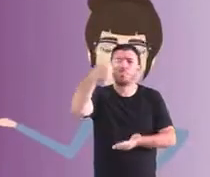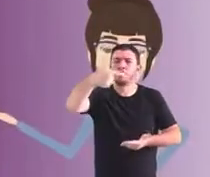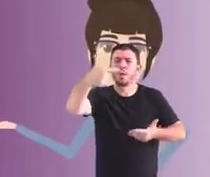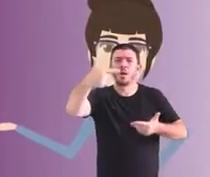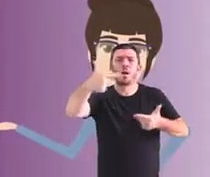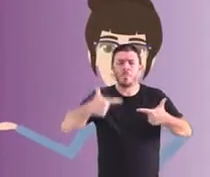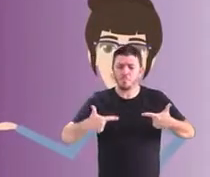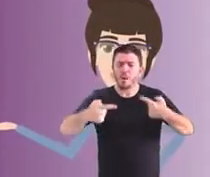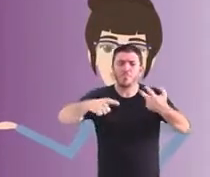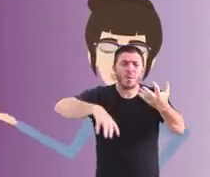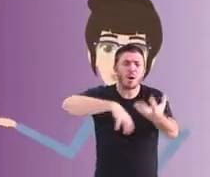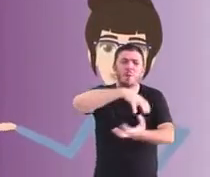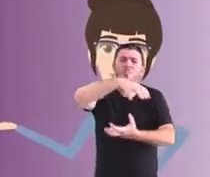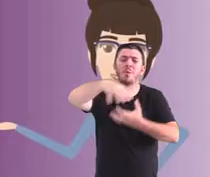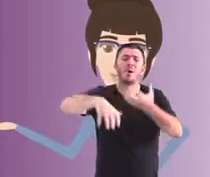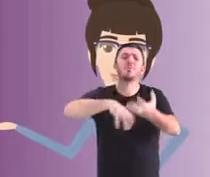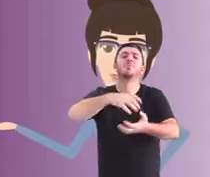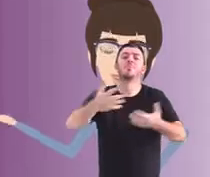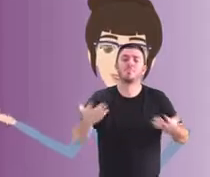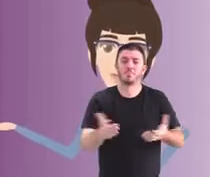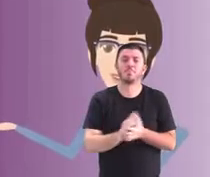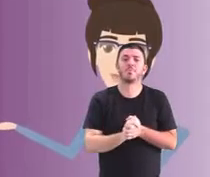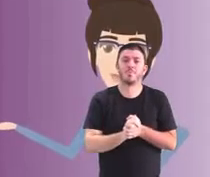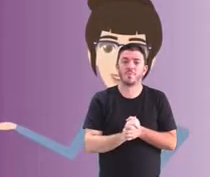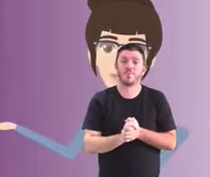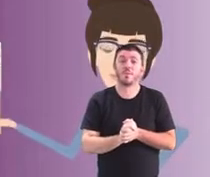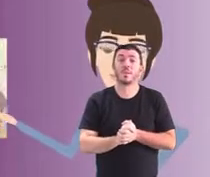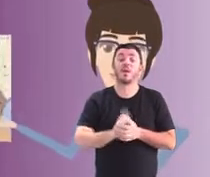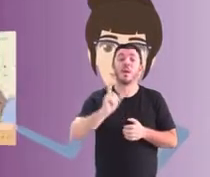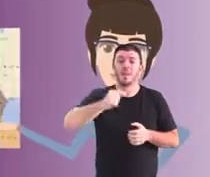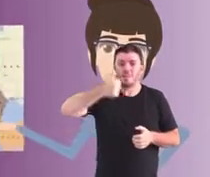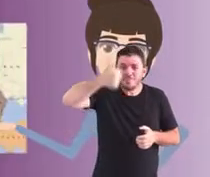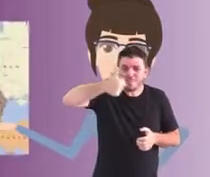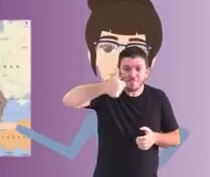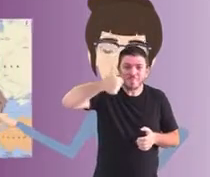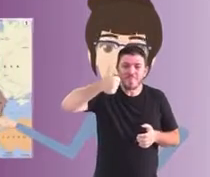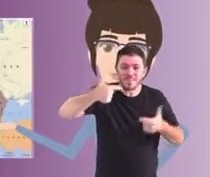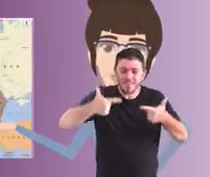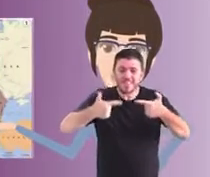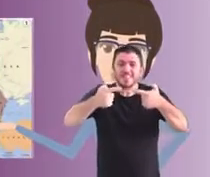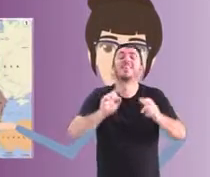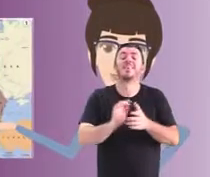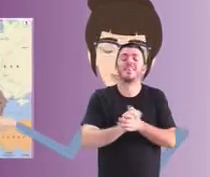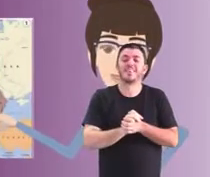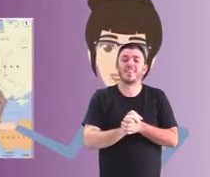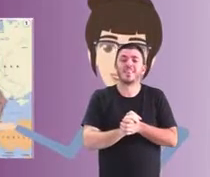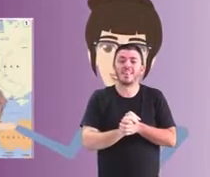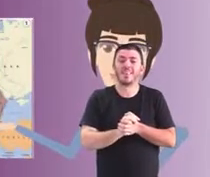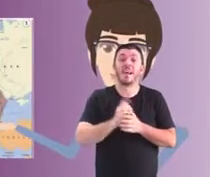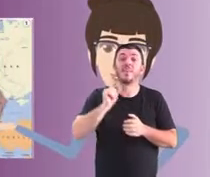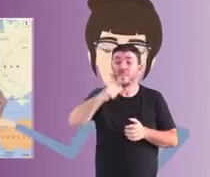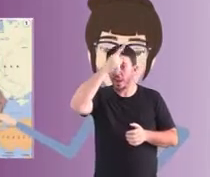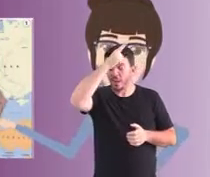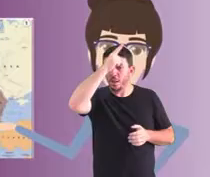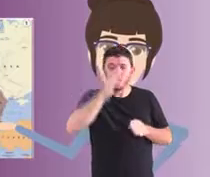A primeira etapa da Segunda Guerra Mundial ficou conhecida como Guerra Relâmpago. A Alemanha invadiu e ocupou a Dinamarca,